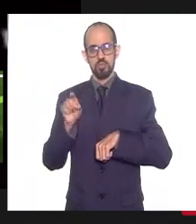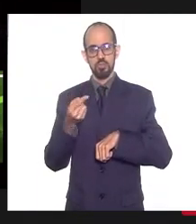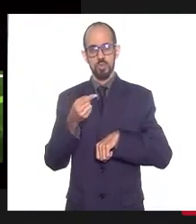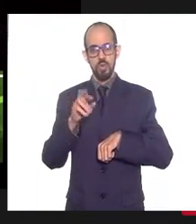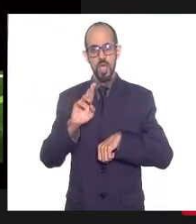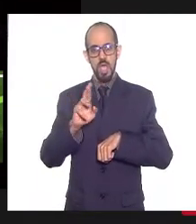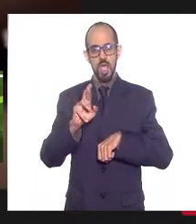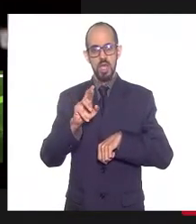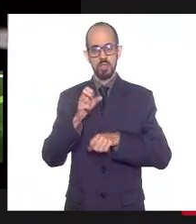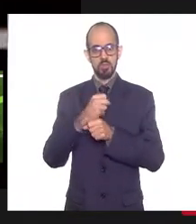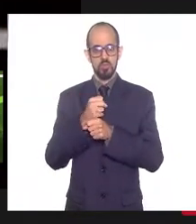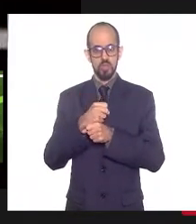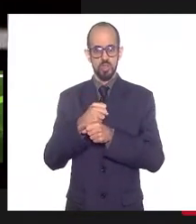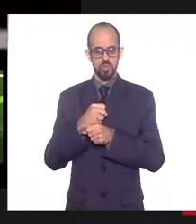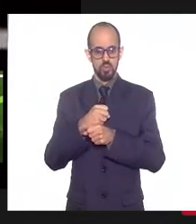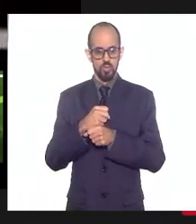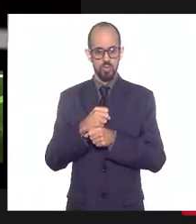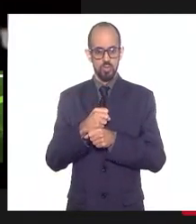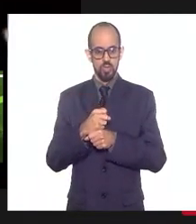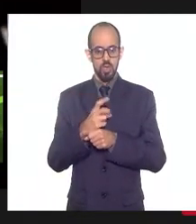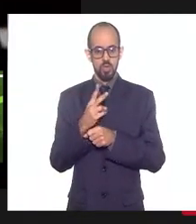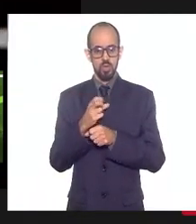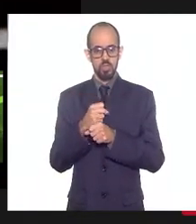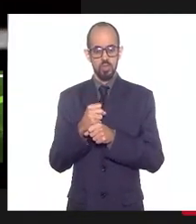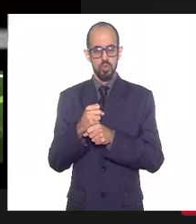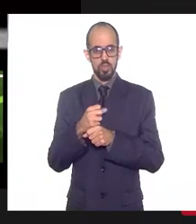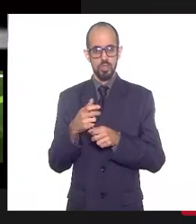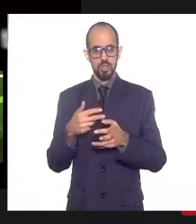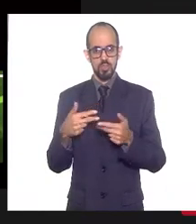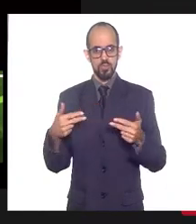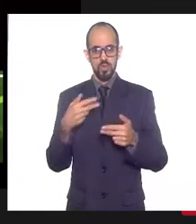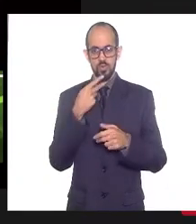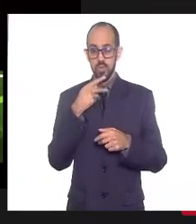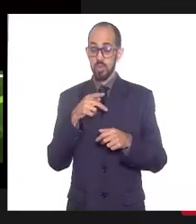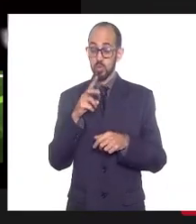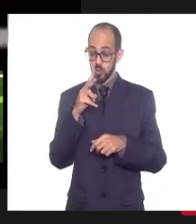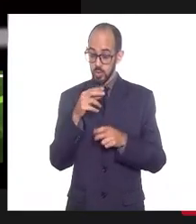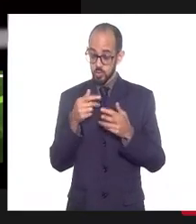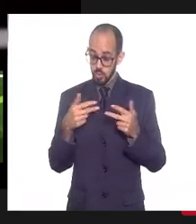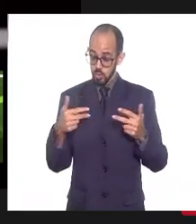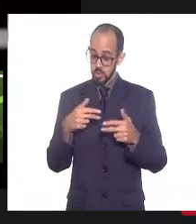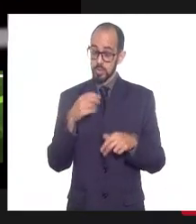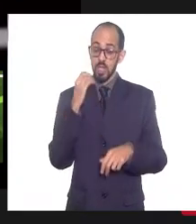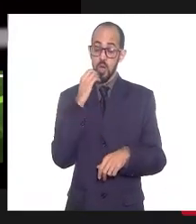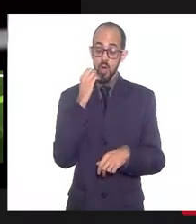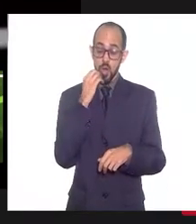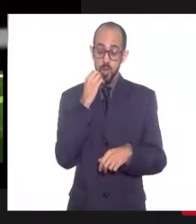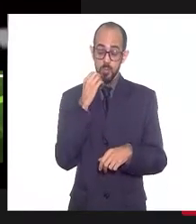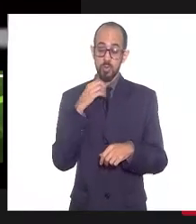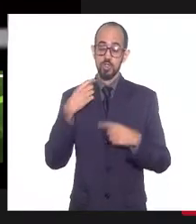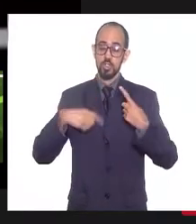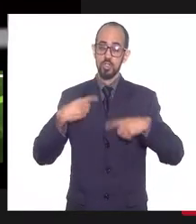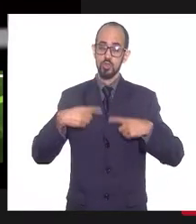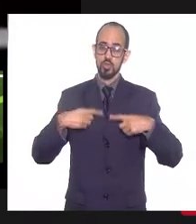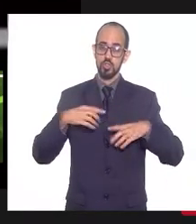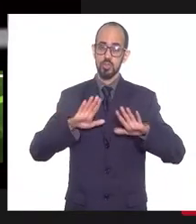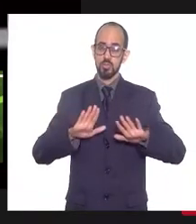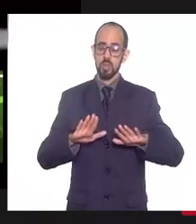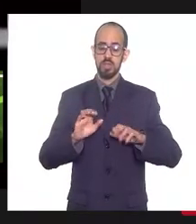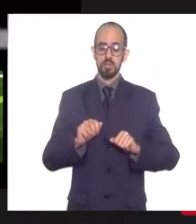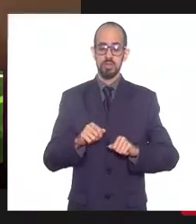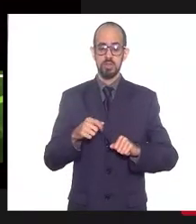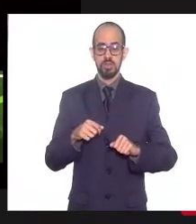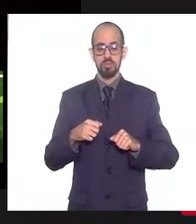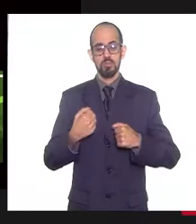Essas são duas questões que a gente vem amadurecendo aqui ao longo do tempo, mas, obviamente, isso depende de